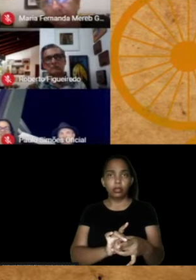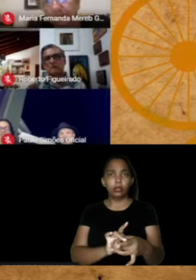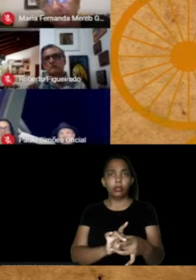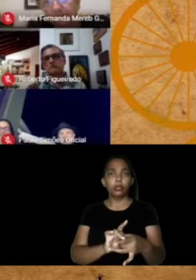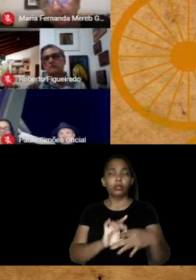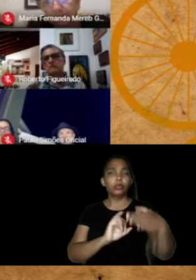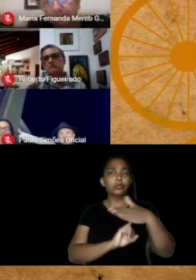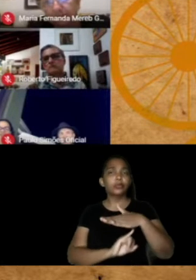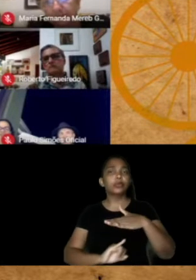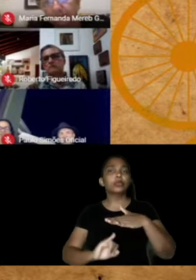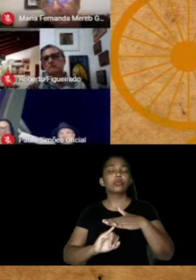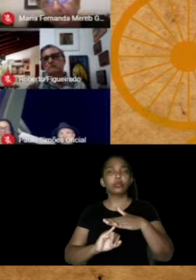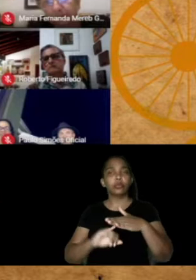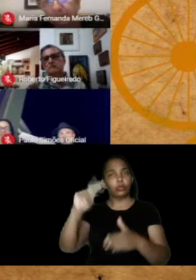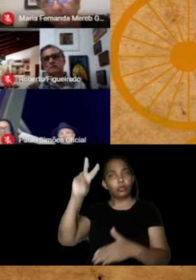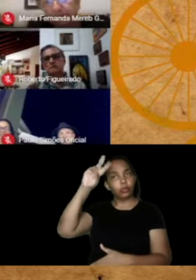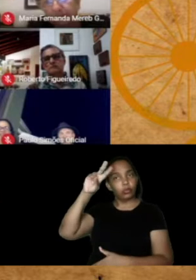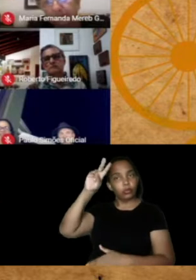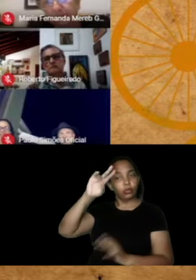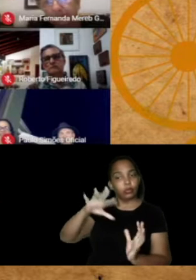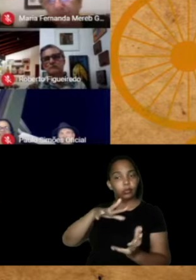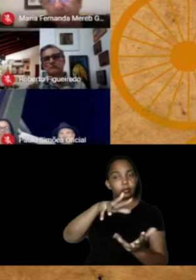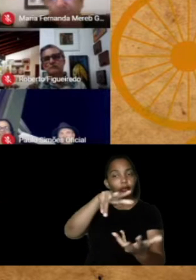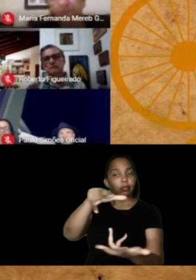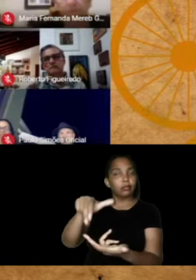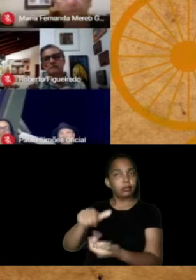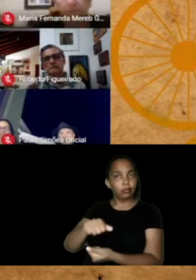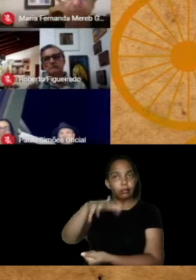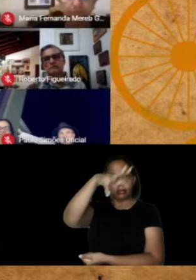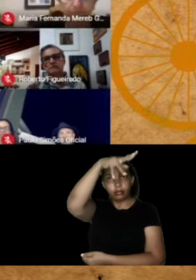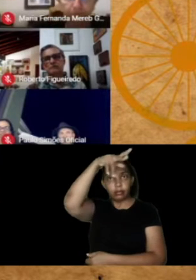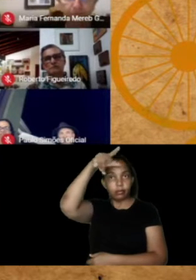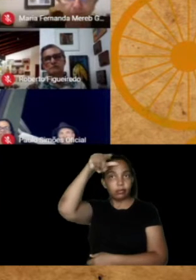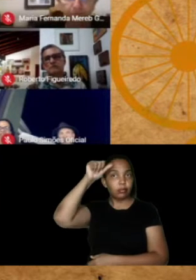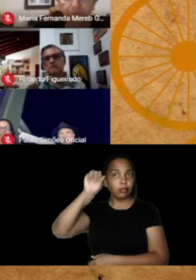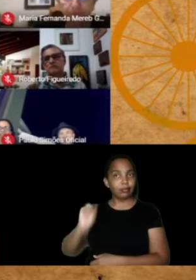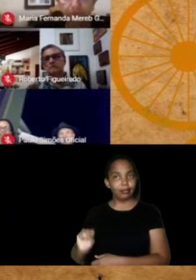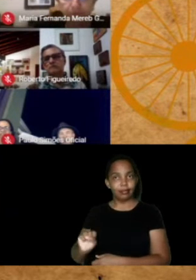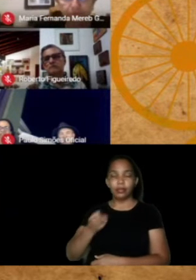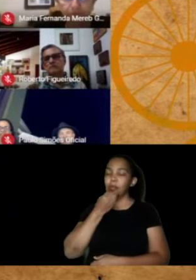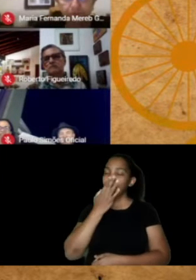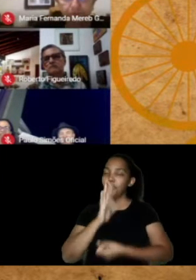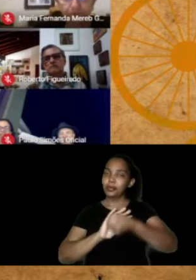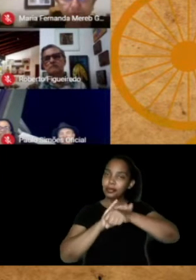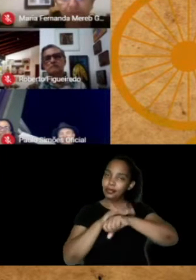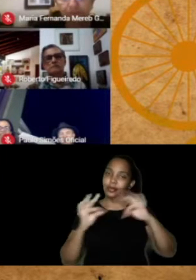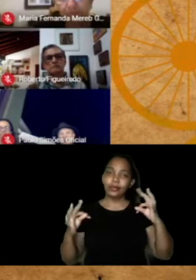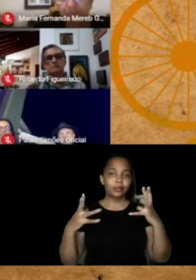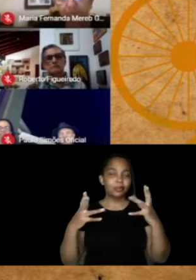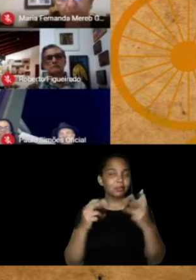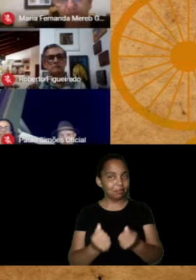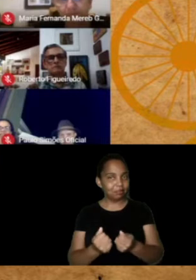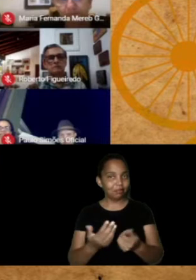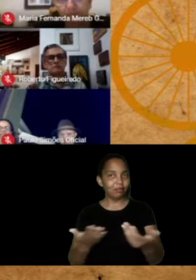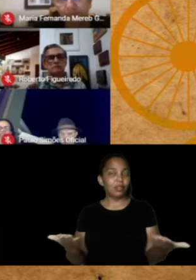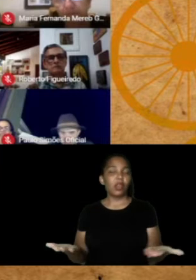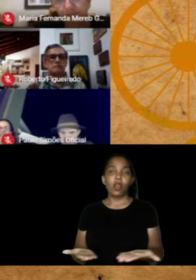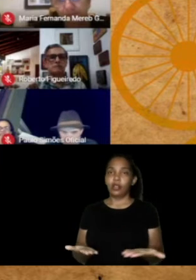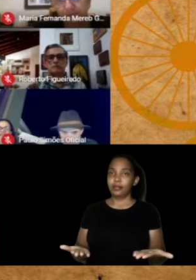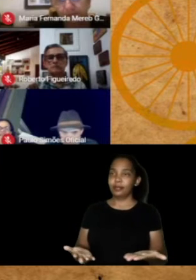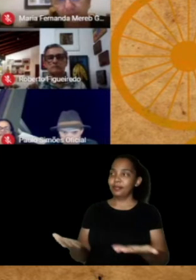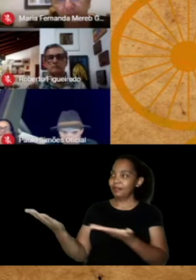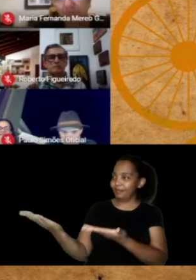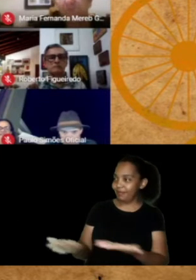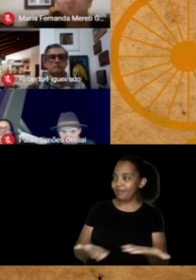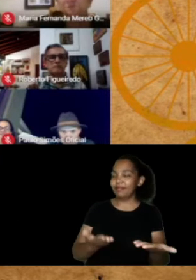e Geográfico de Mato Grosso do Sul. Boa noite a todos e com a palavra a professora